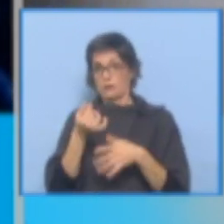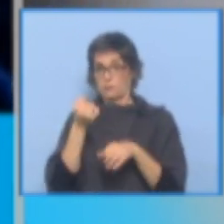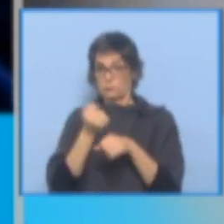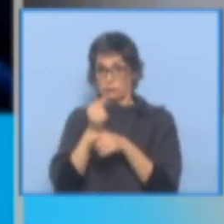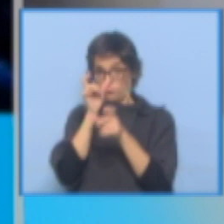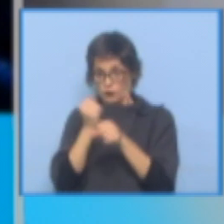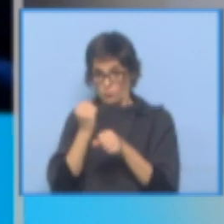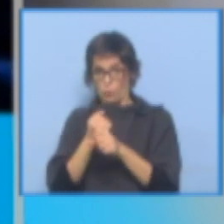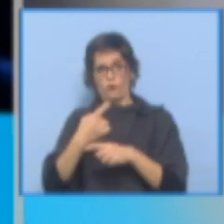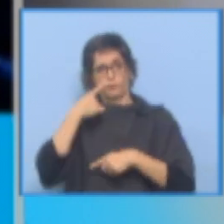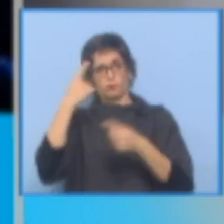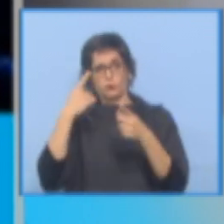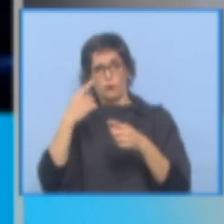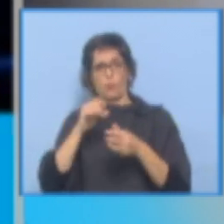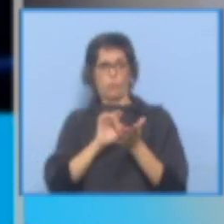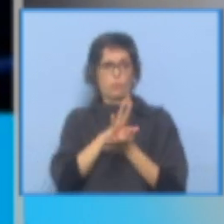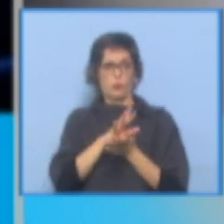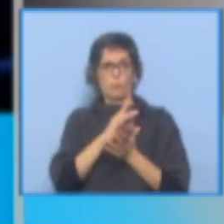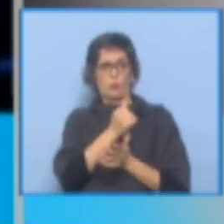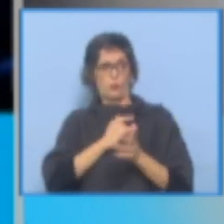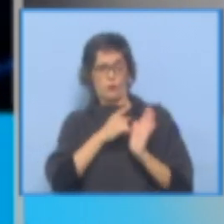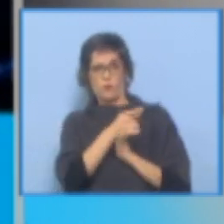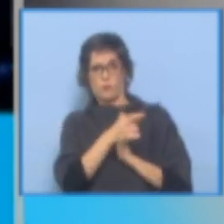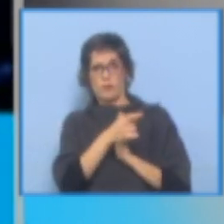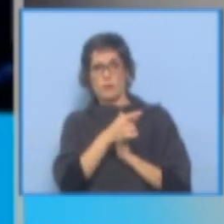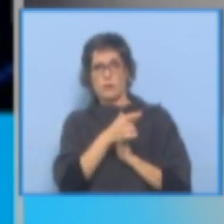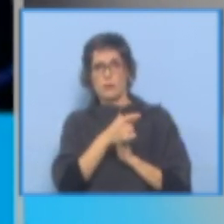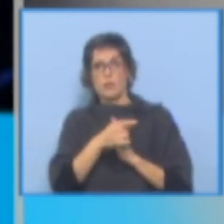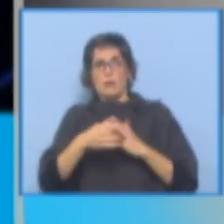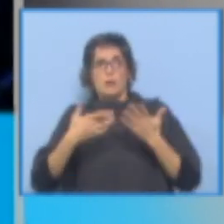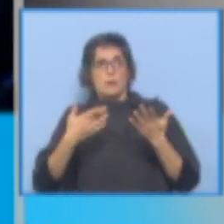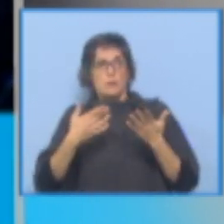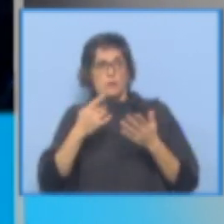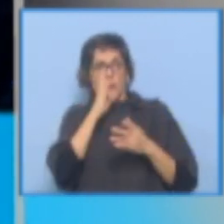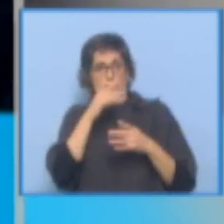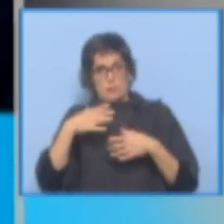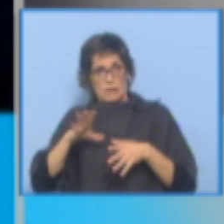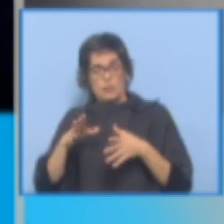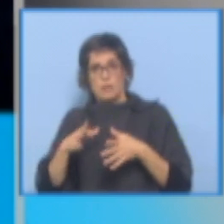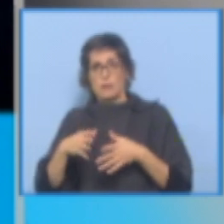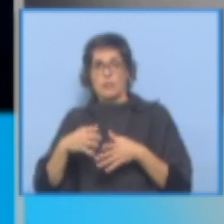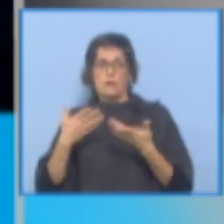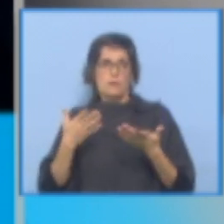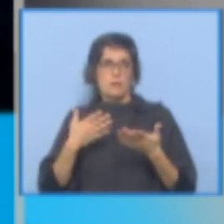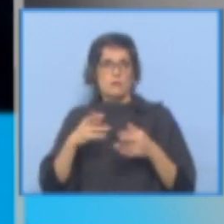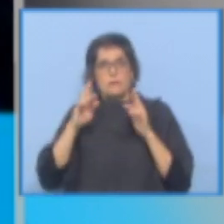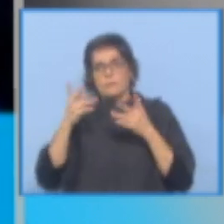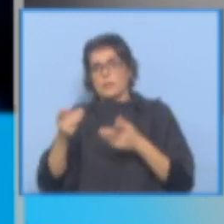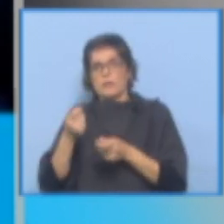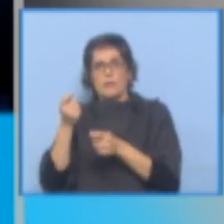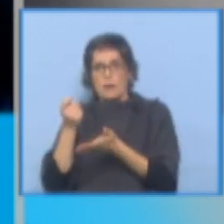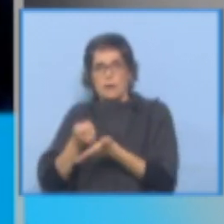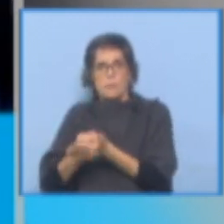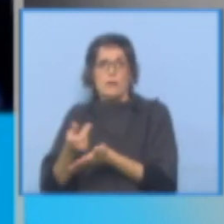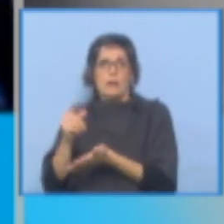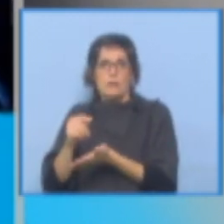o despedimento pela sua entidade patronal, ao menos que não tenha que pagar uma série de taxas à cabeça. Parece óbvio, não é? Porque, além de ter